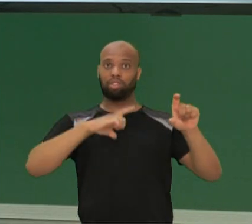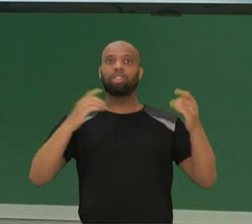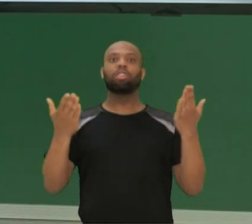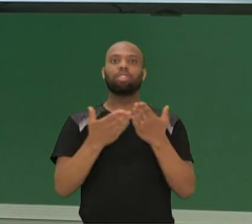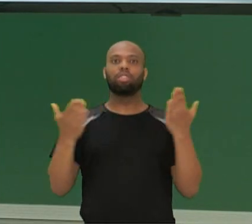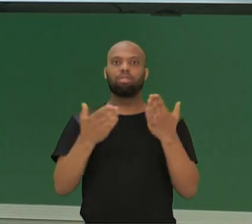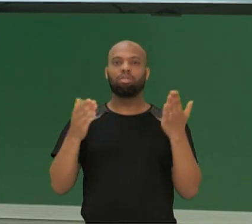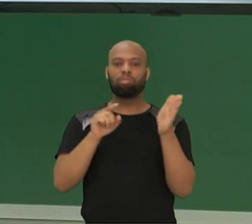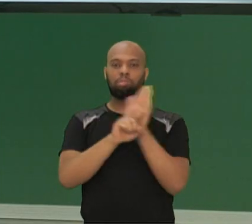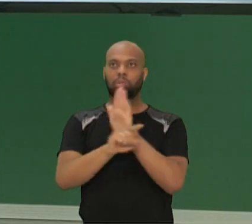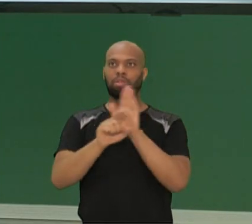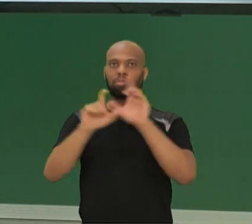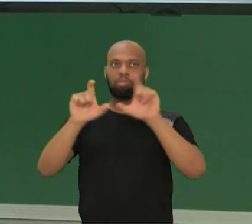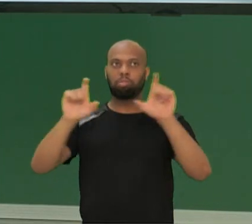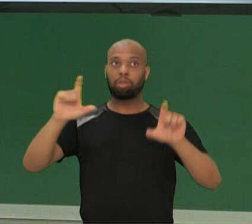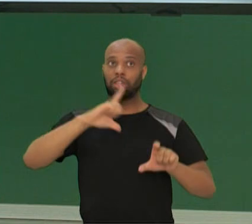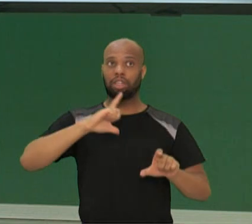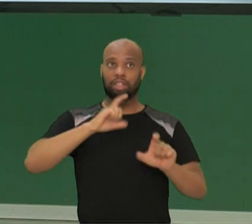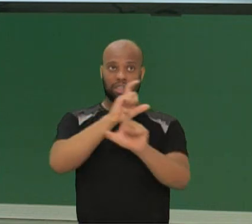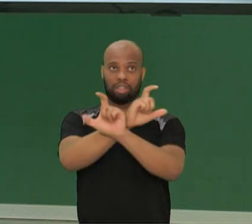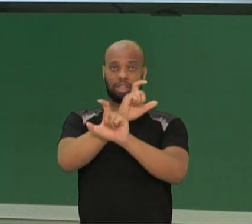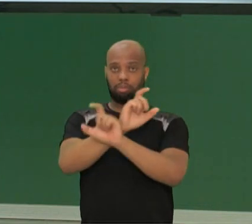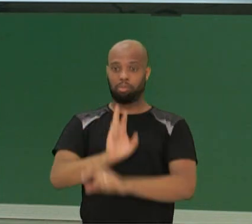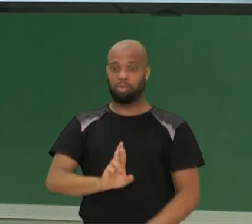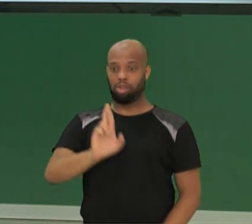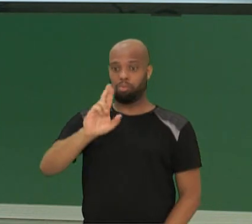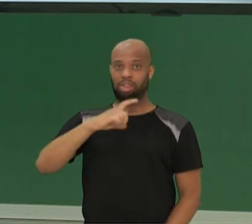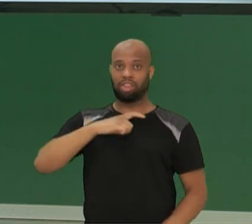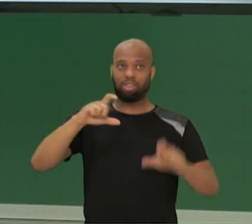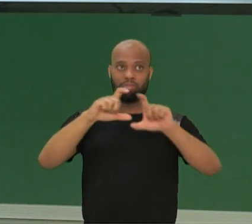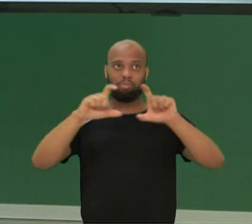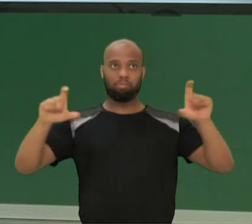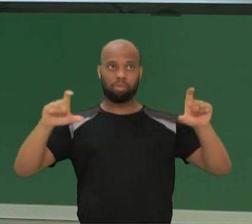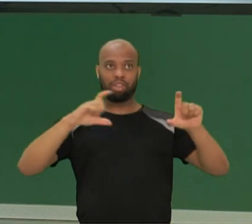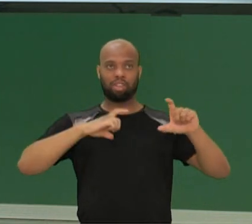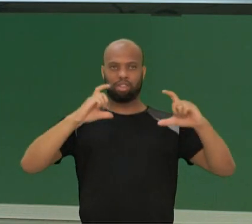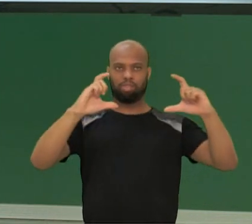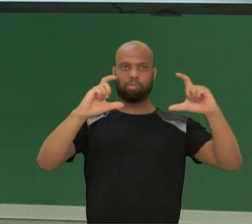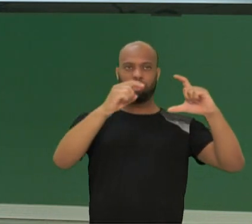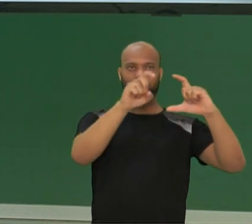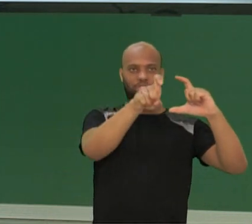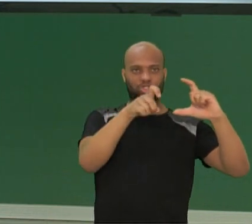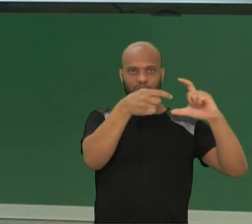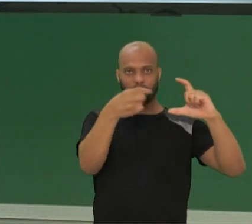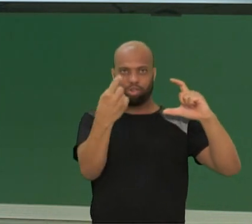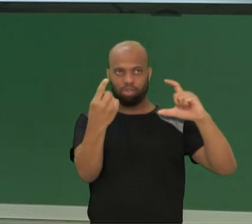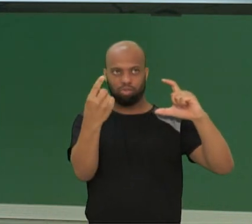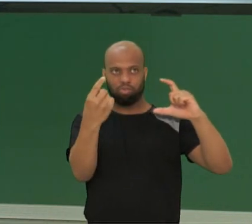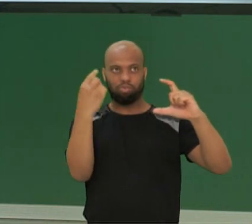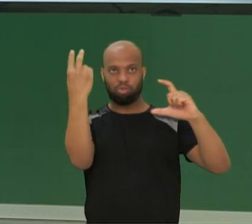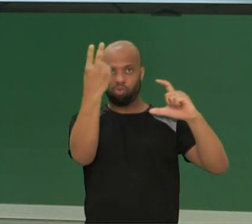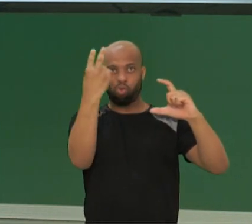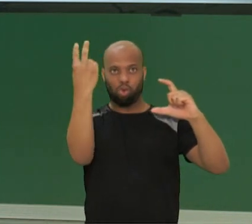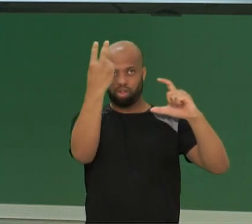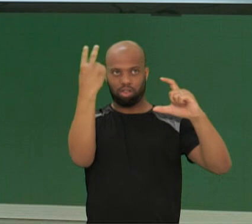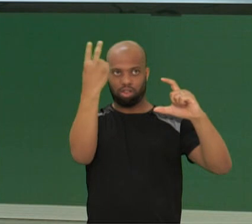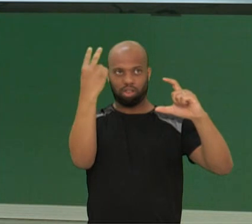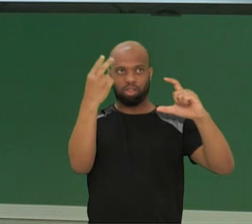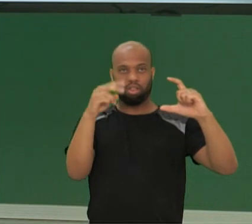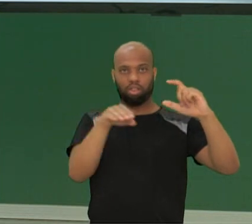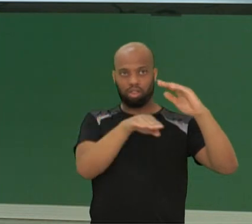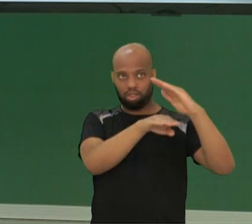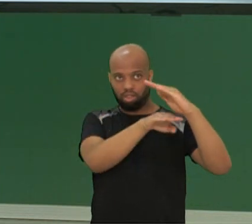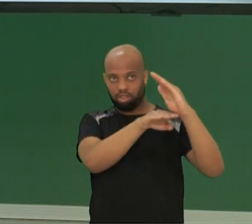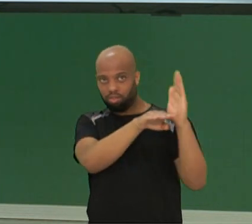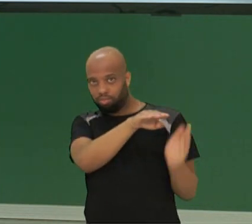nosso enunciado? Então, sobre a hipérbole representada pela equação x menos 1, tudo junto, entre